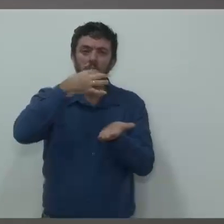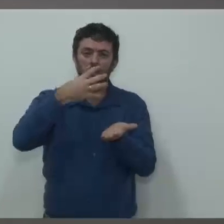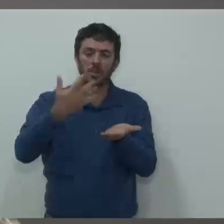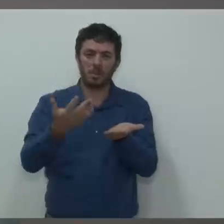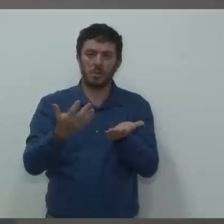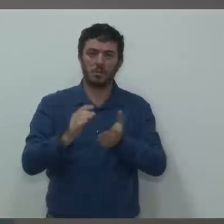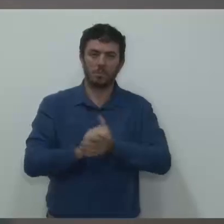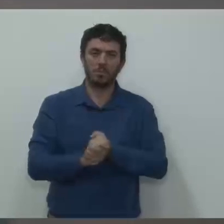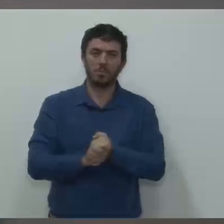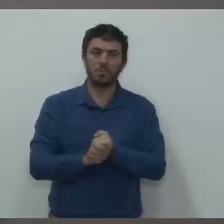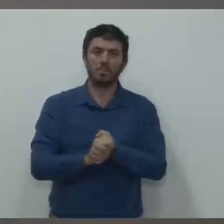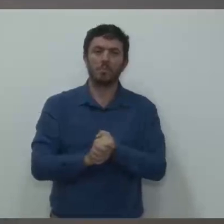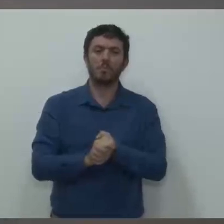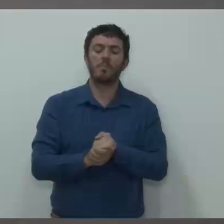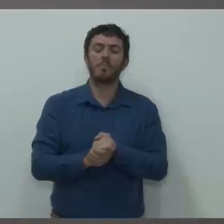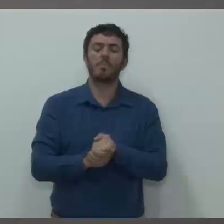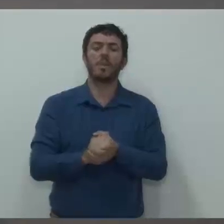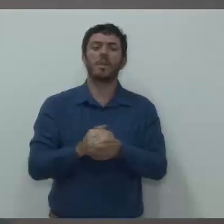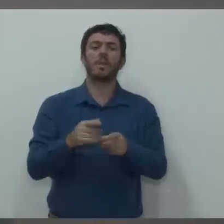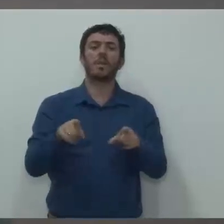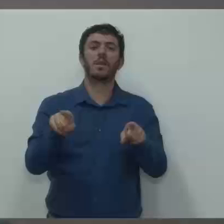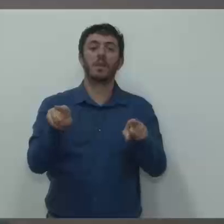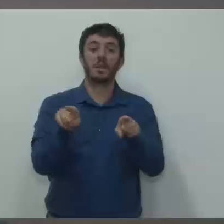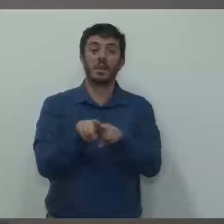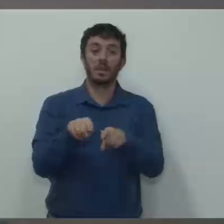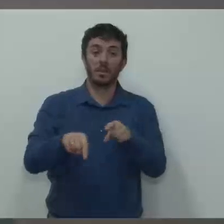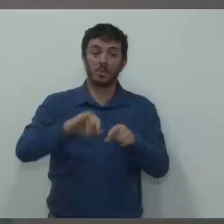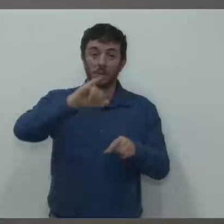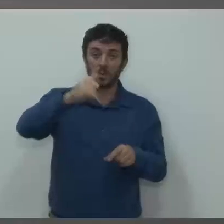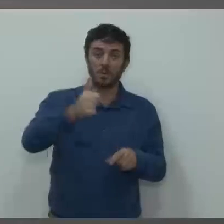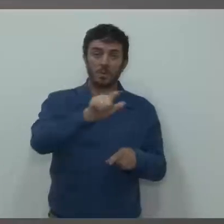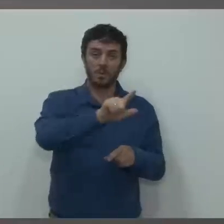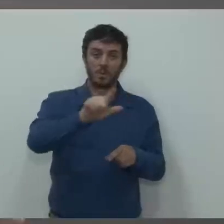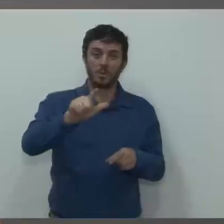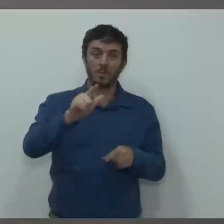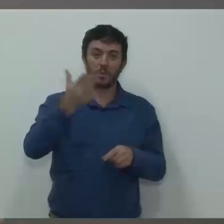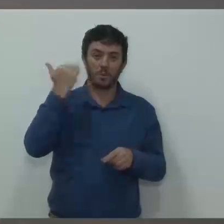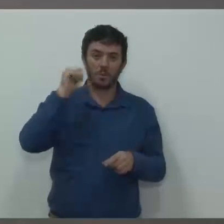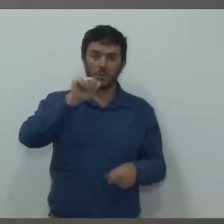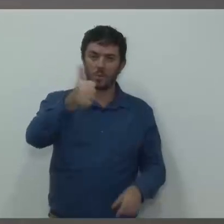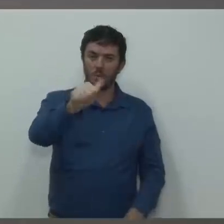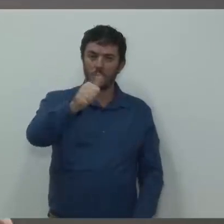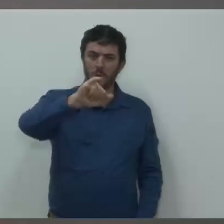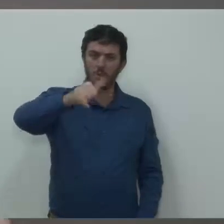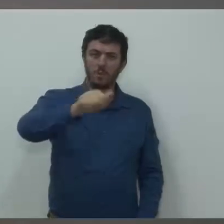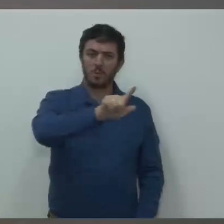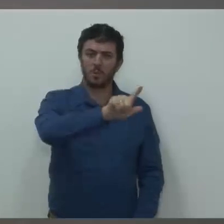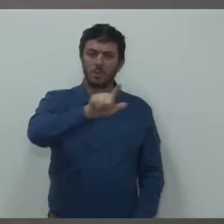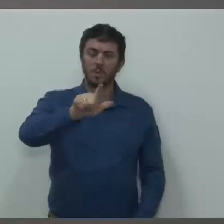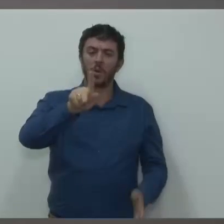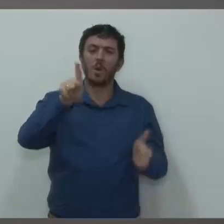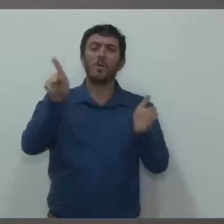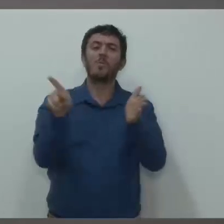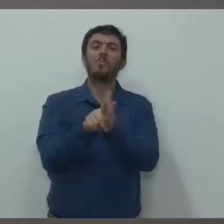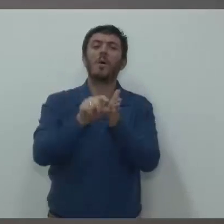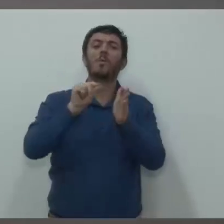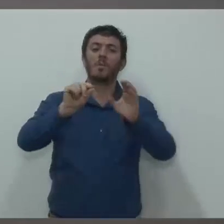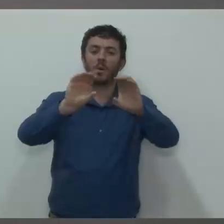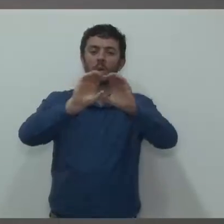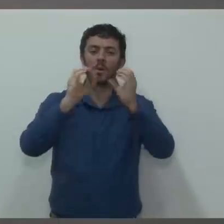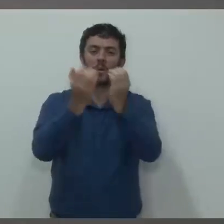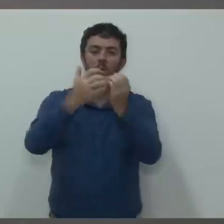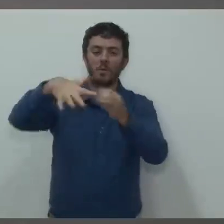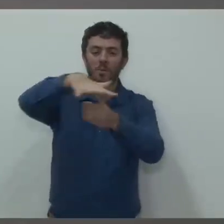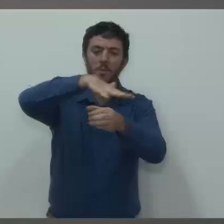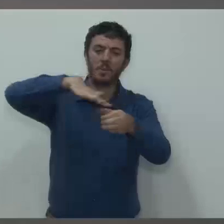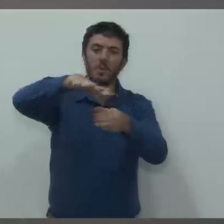muito festivo para a comunidade católica, especificamente. Né? Dia 11 de julho, a comunidade ali do Mosteiro de São Bento, né, esteve em